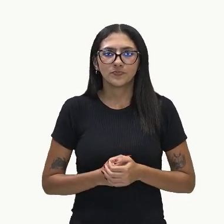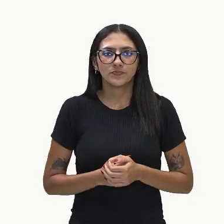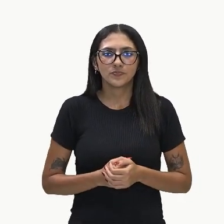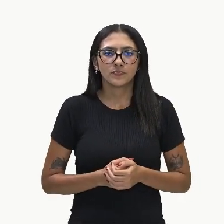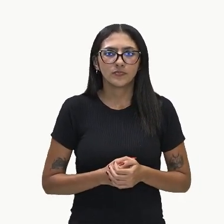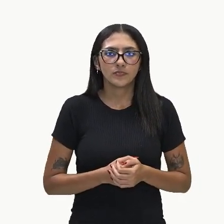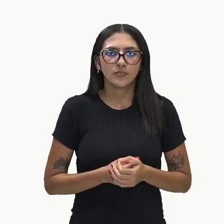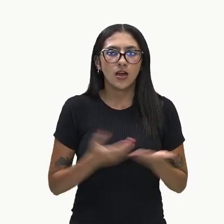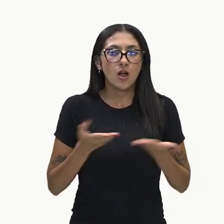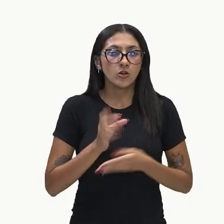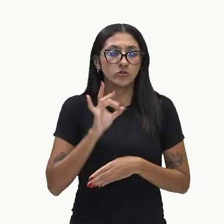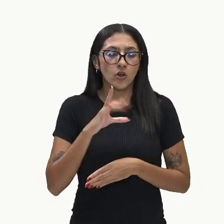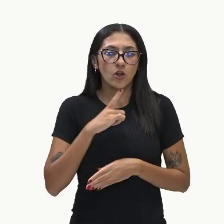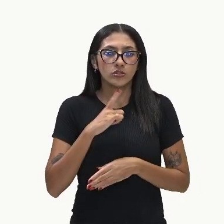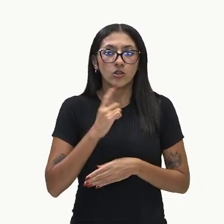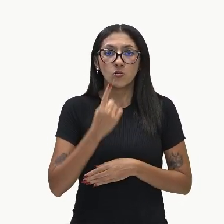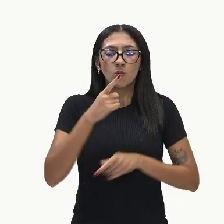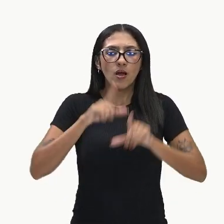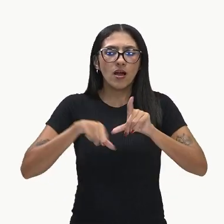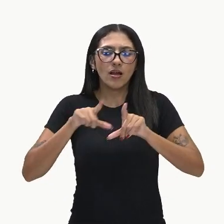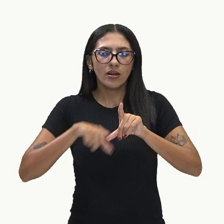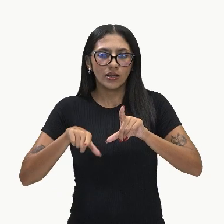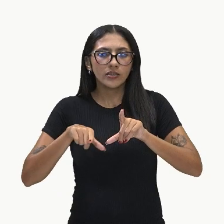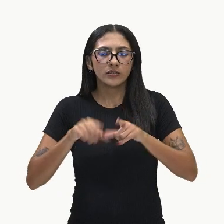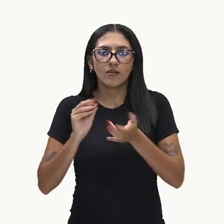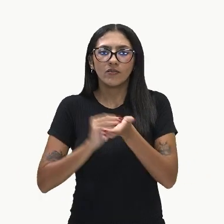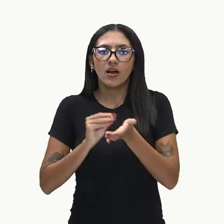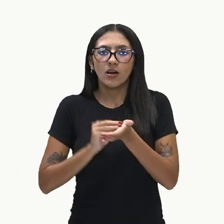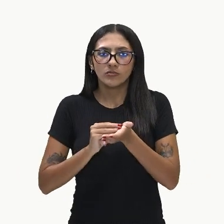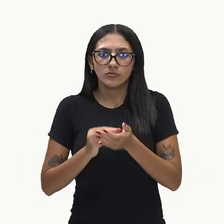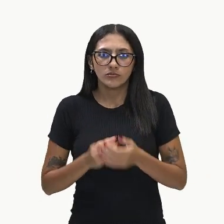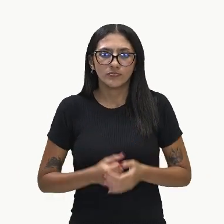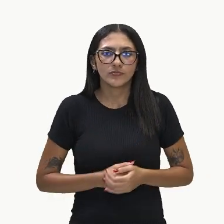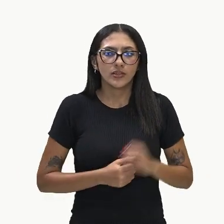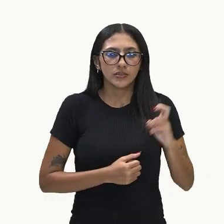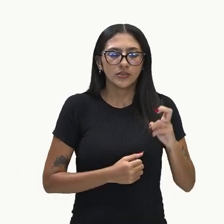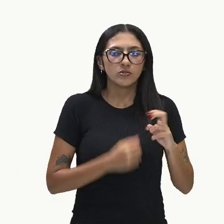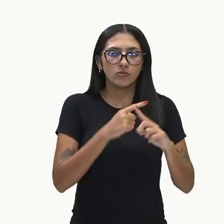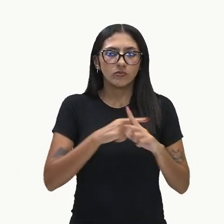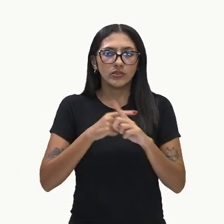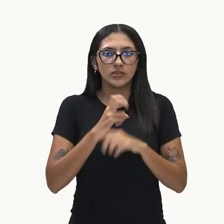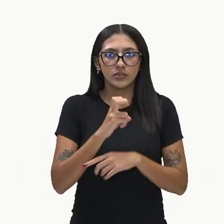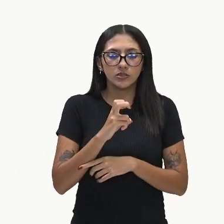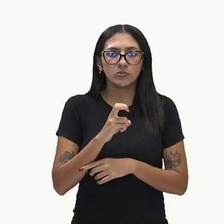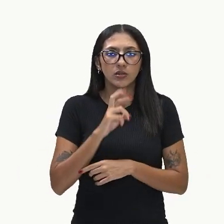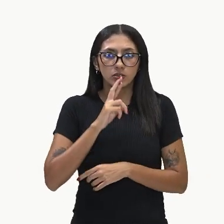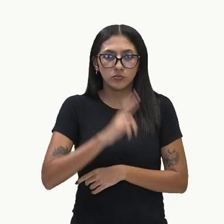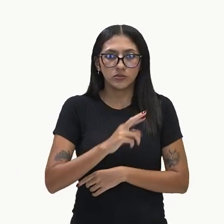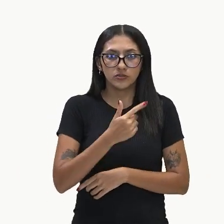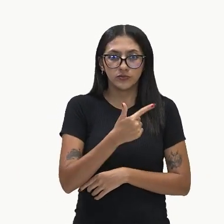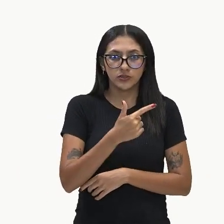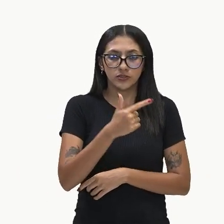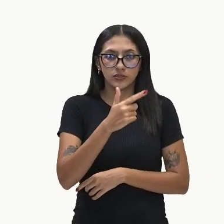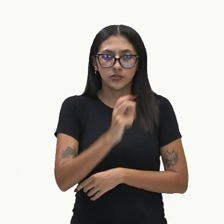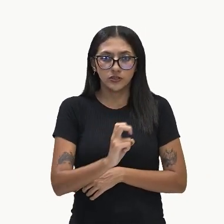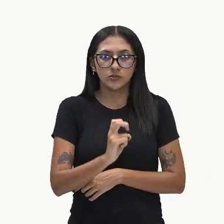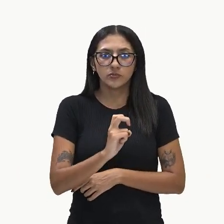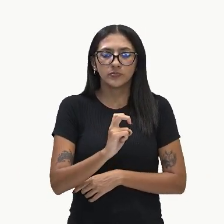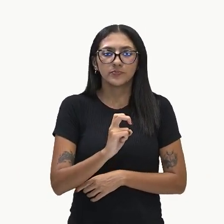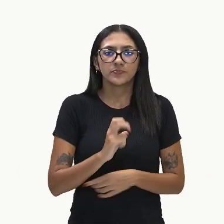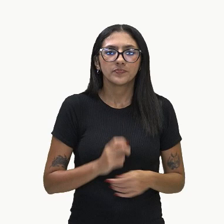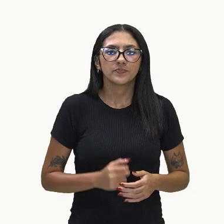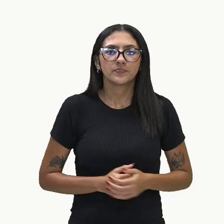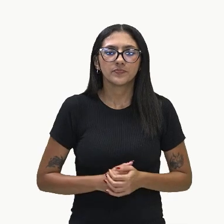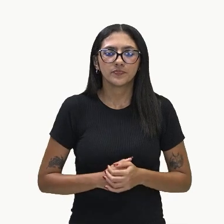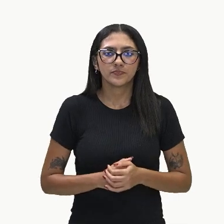letra, e a gente continua aí para resolver. 5 vezes 5, 25, tá? E aí